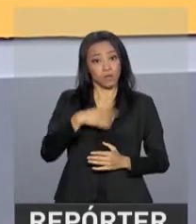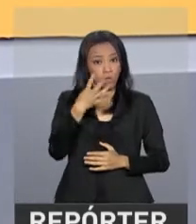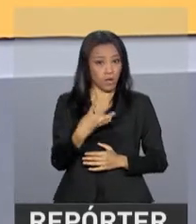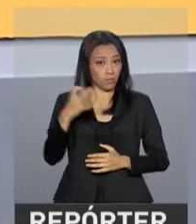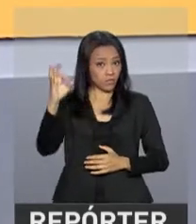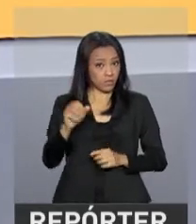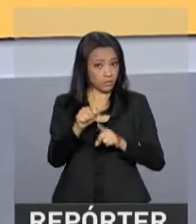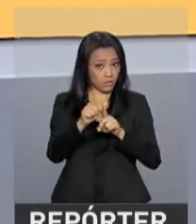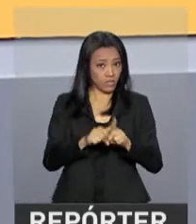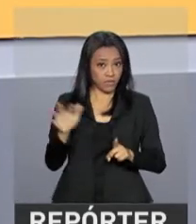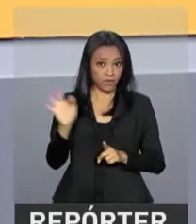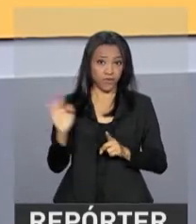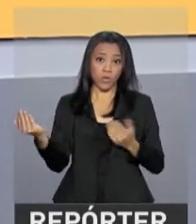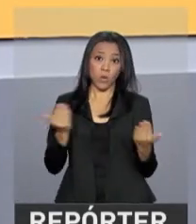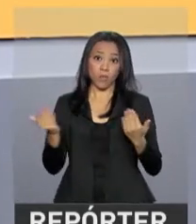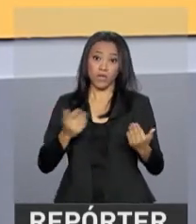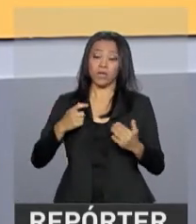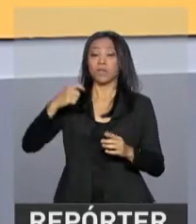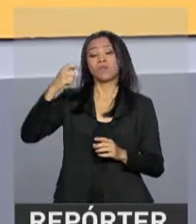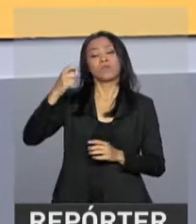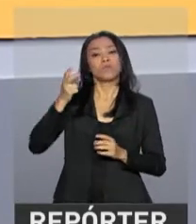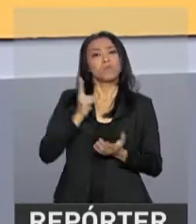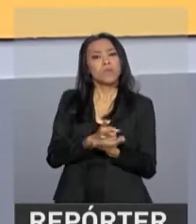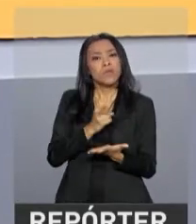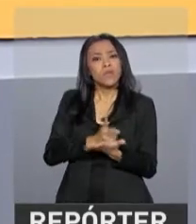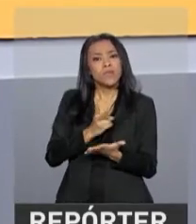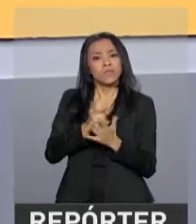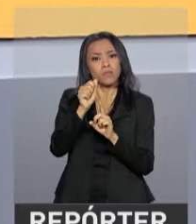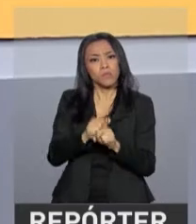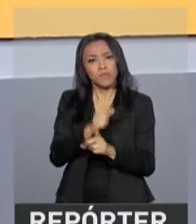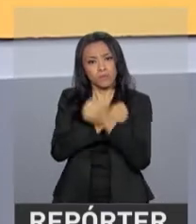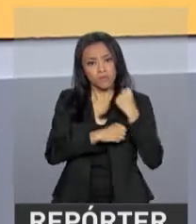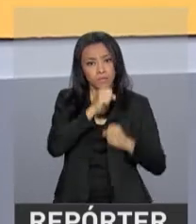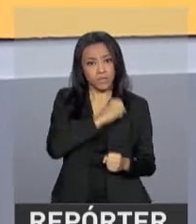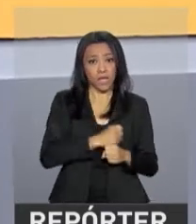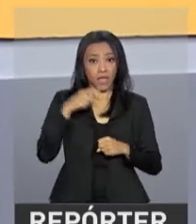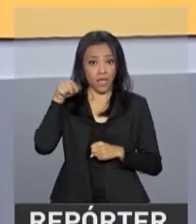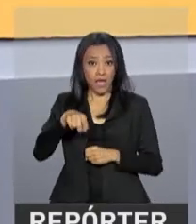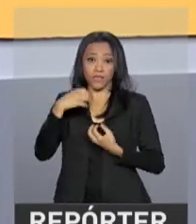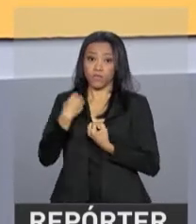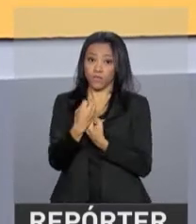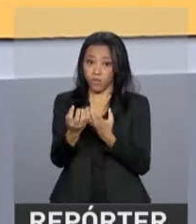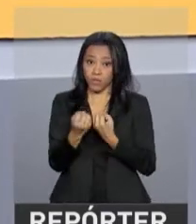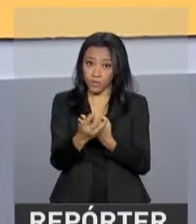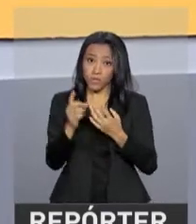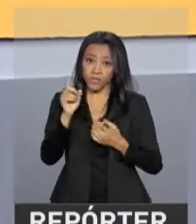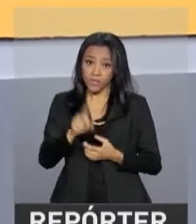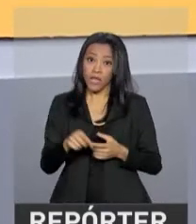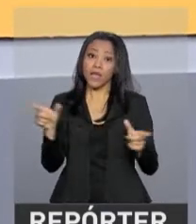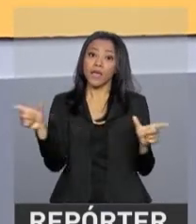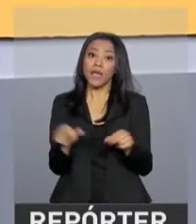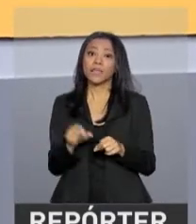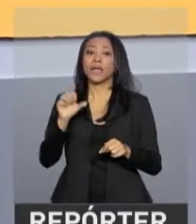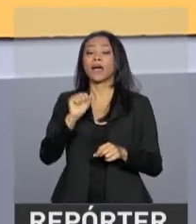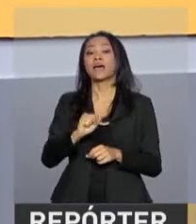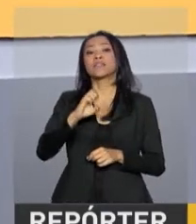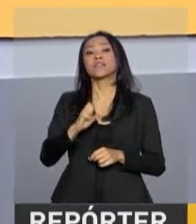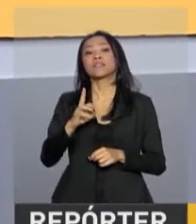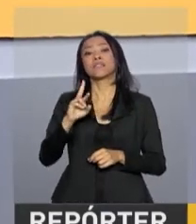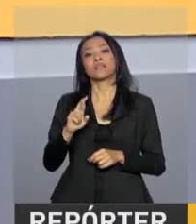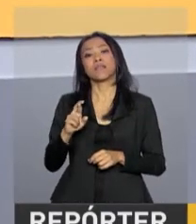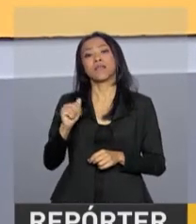fevereiro, na comparação com o mesmo mês do ano passado. Os dados são da empresa de consultoria Serasa Experian. Das